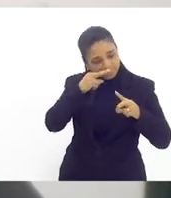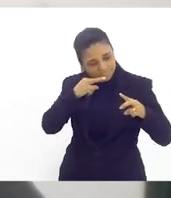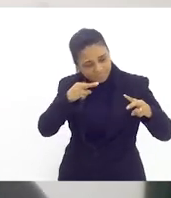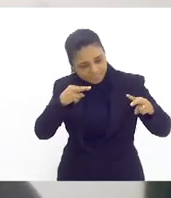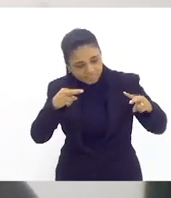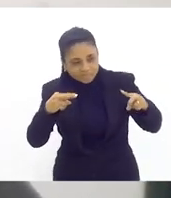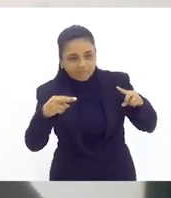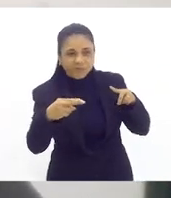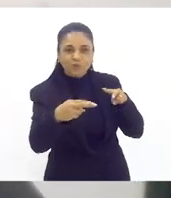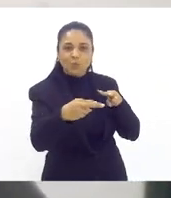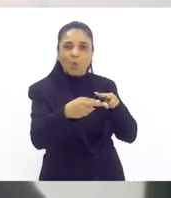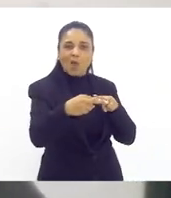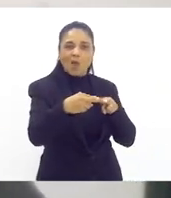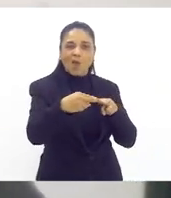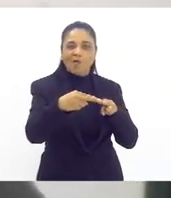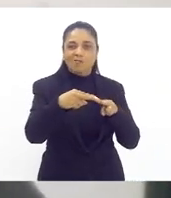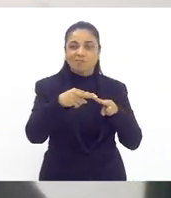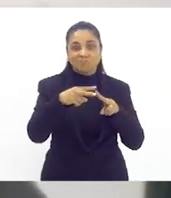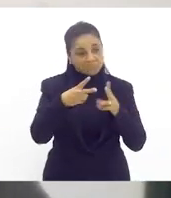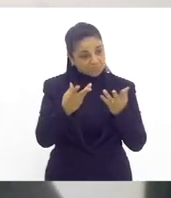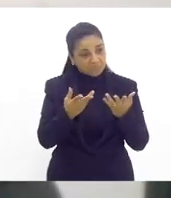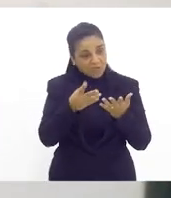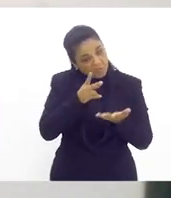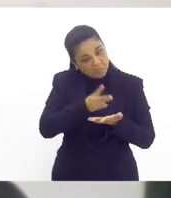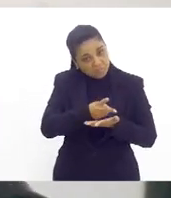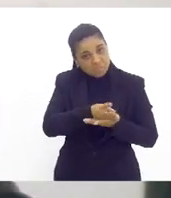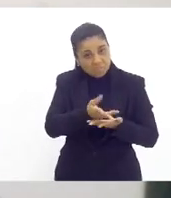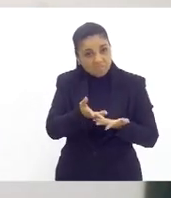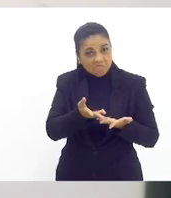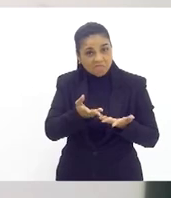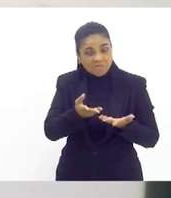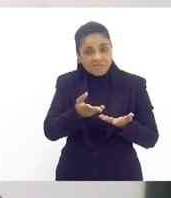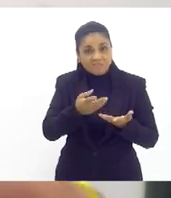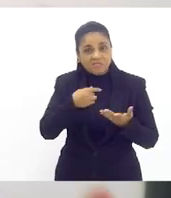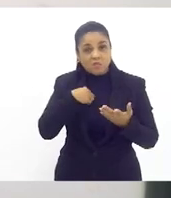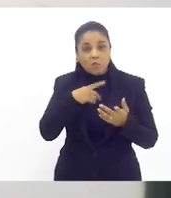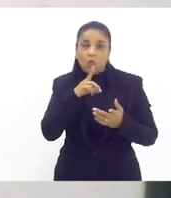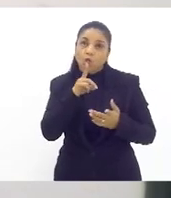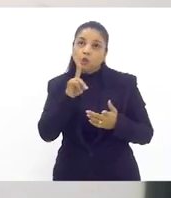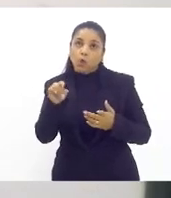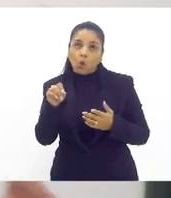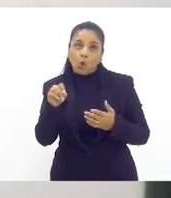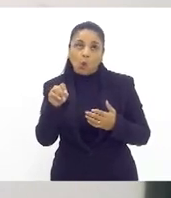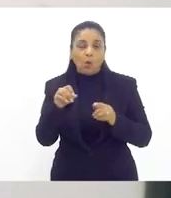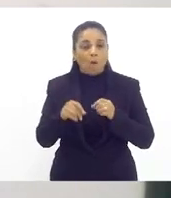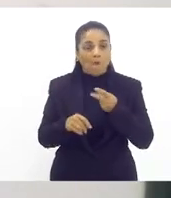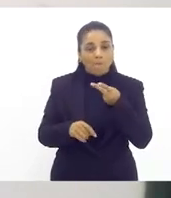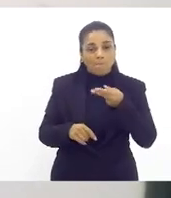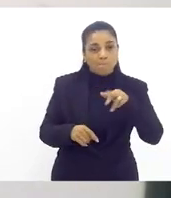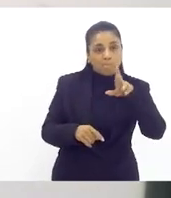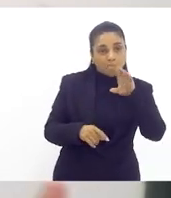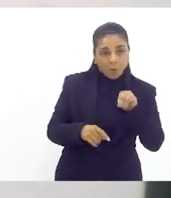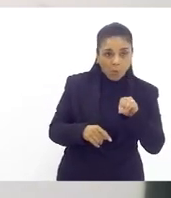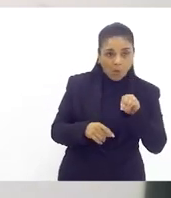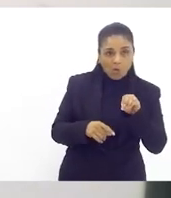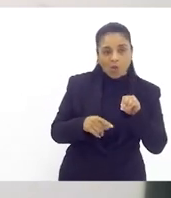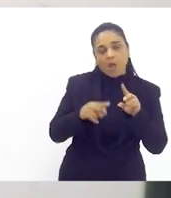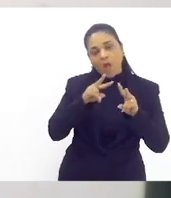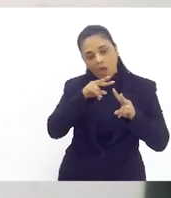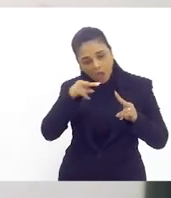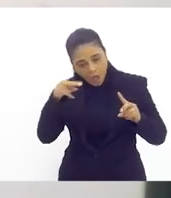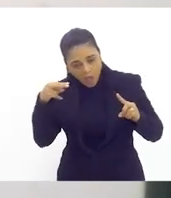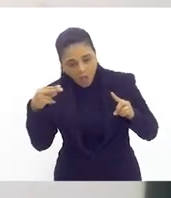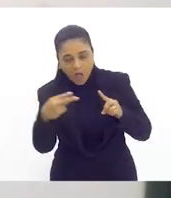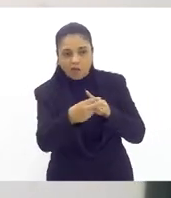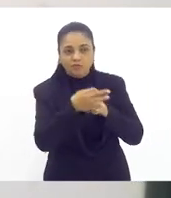já é isso inclusive se a gente começa a colocar aqui isso é do audiovisual é pro audiovisual a gente começa a